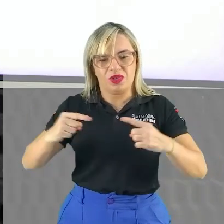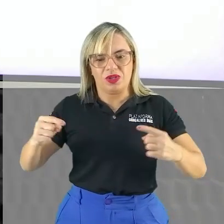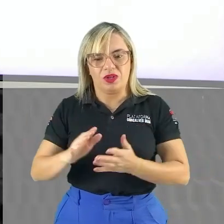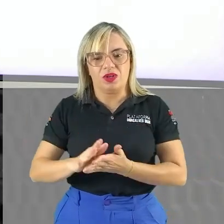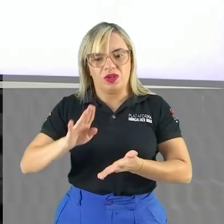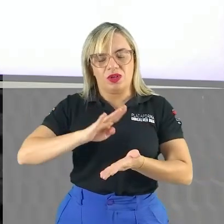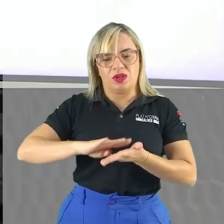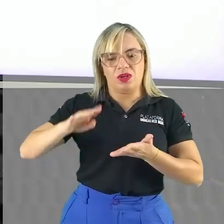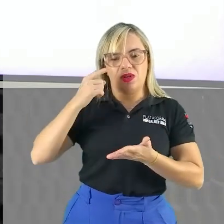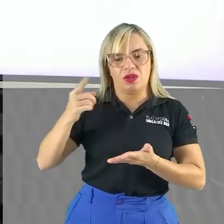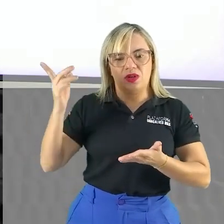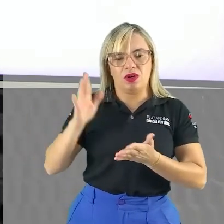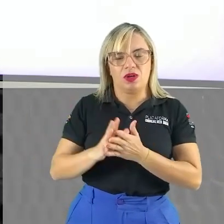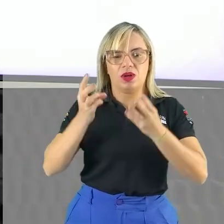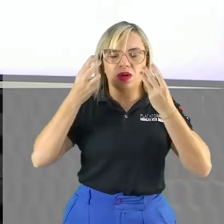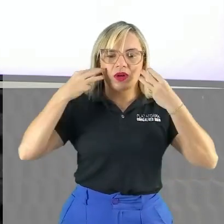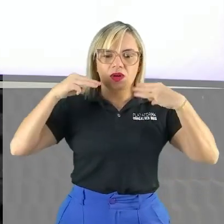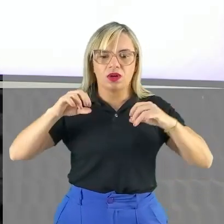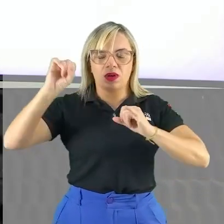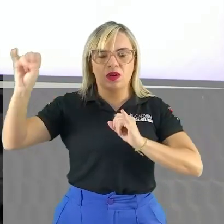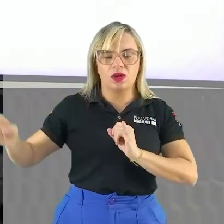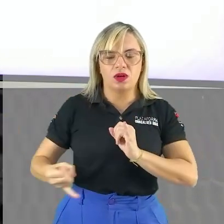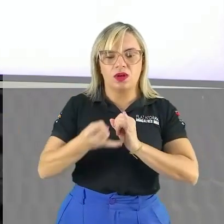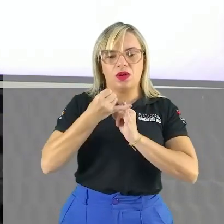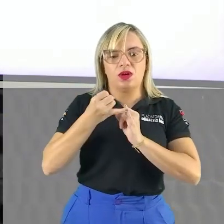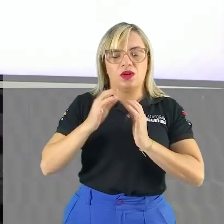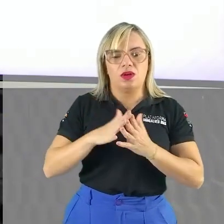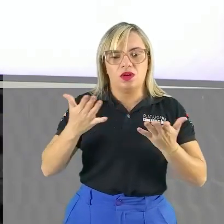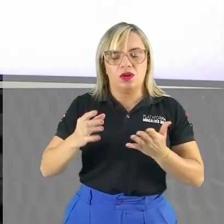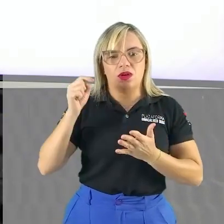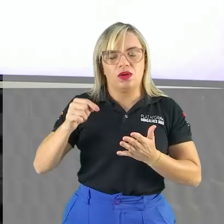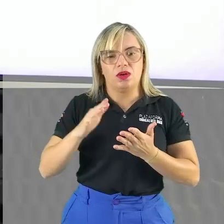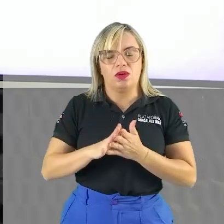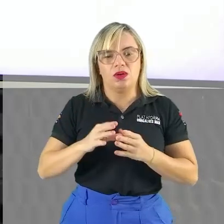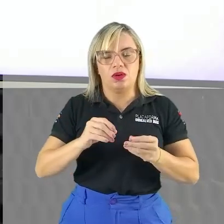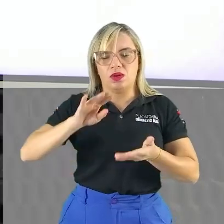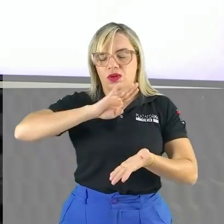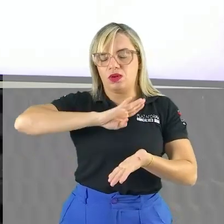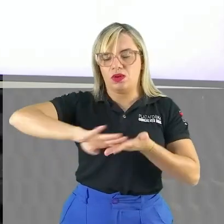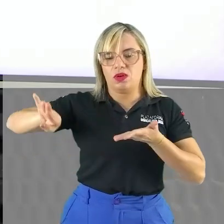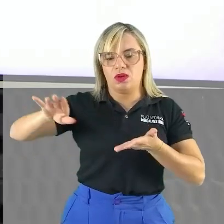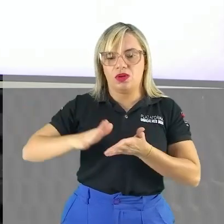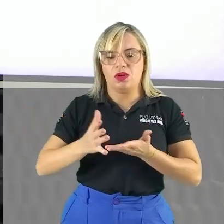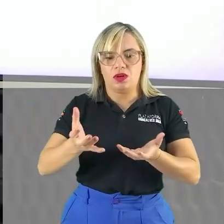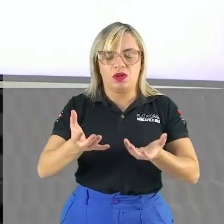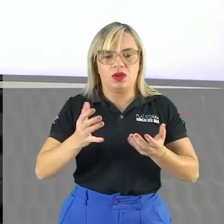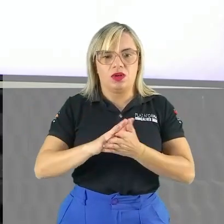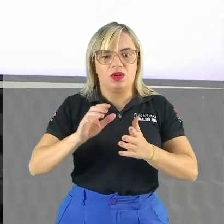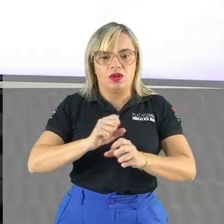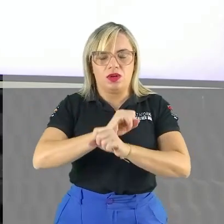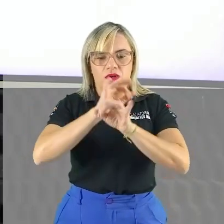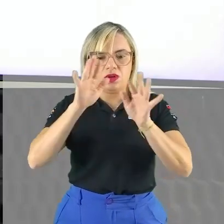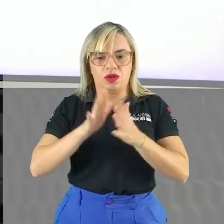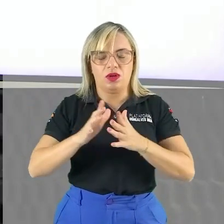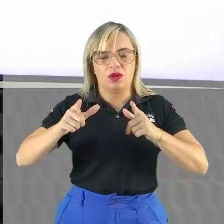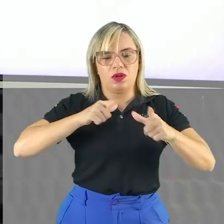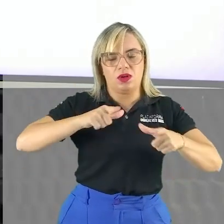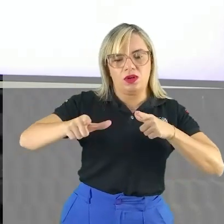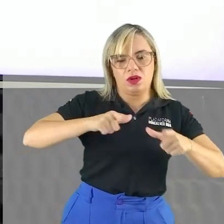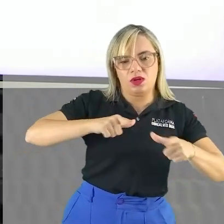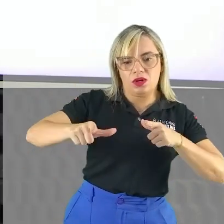então, que eles foram expulsos, né, dos territórios, porque, claro, queria se utilizar também, além da mão de